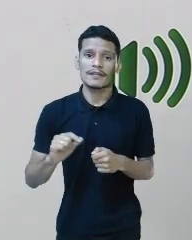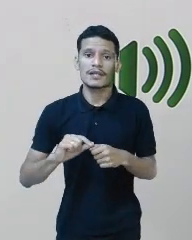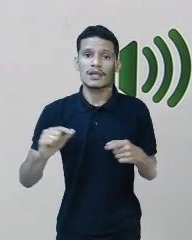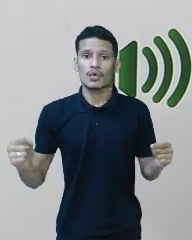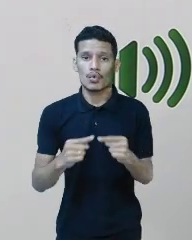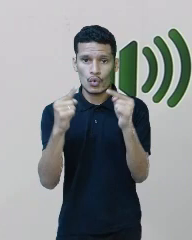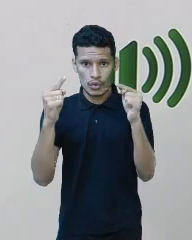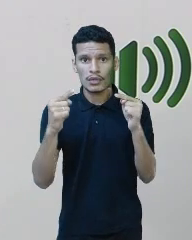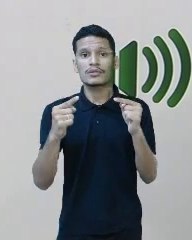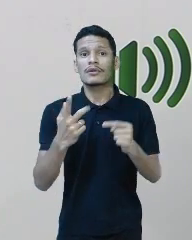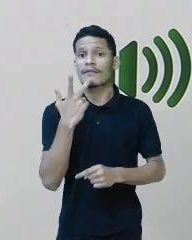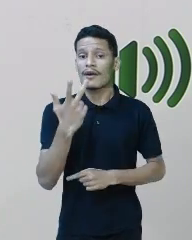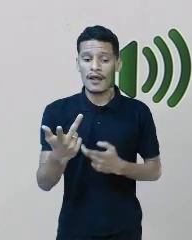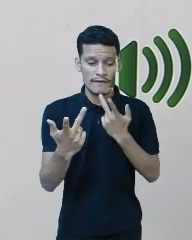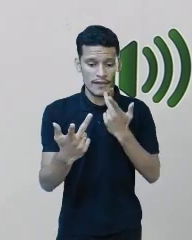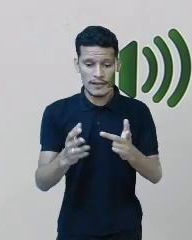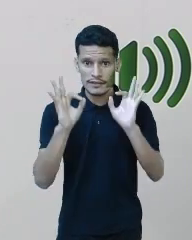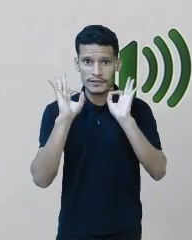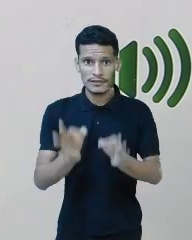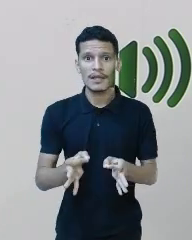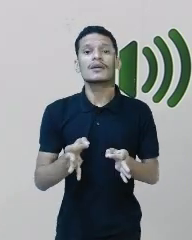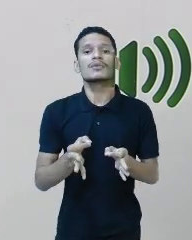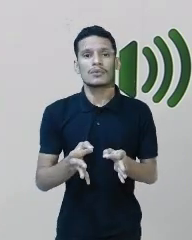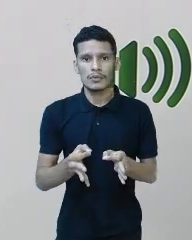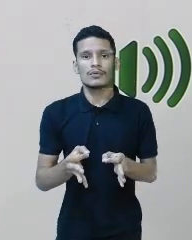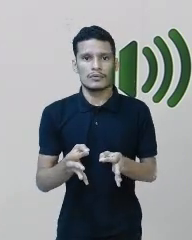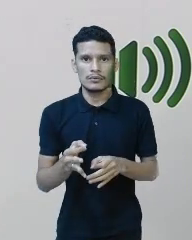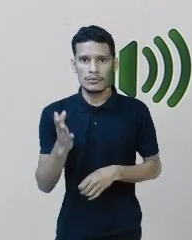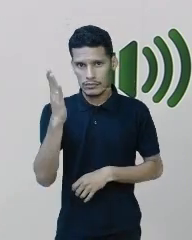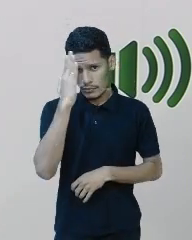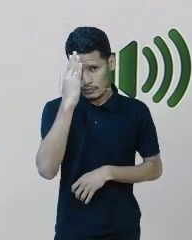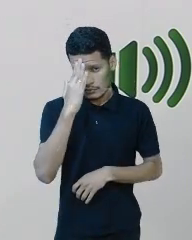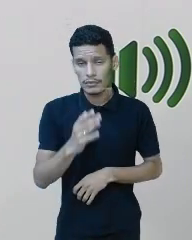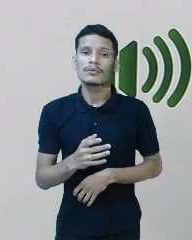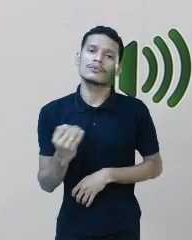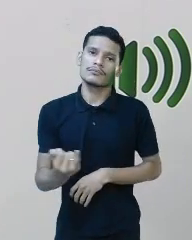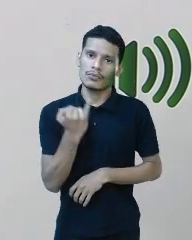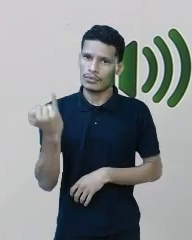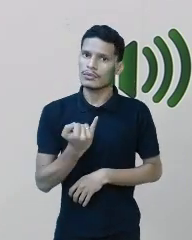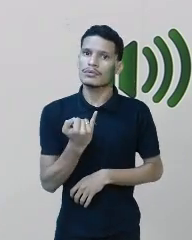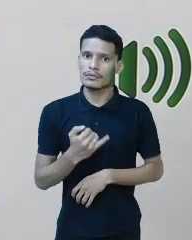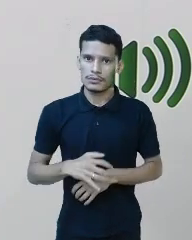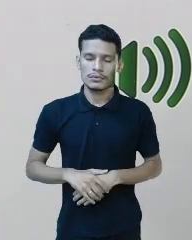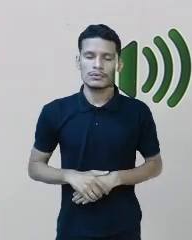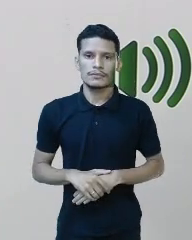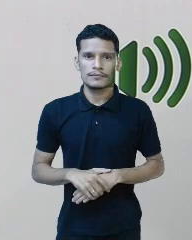concordância, falar de forma adequada, de forma correta. Isso é muito importante.